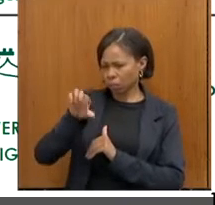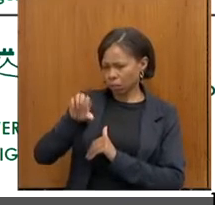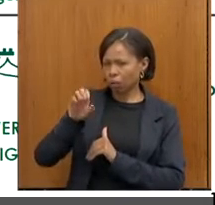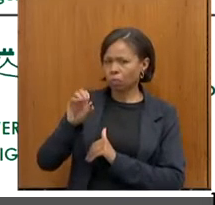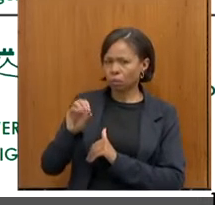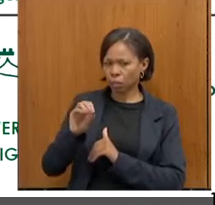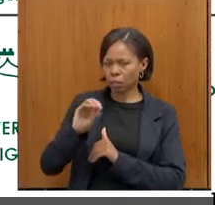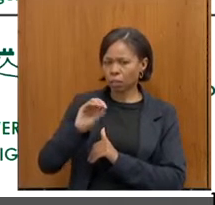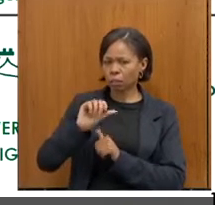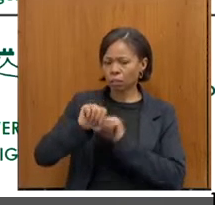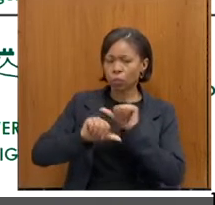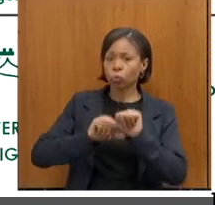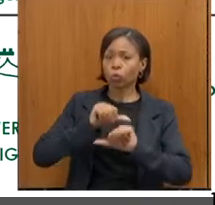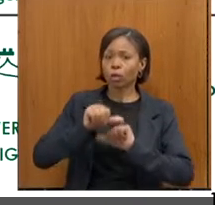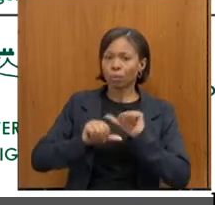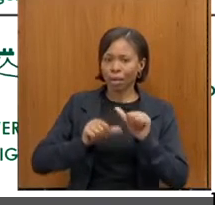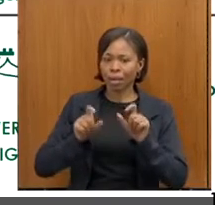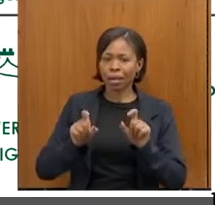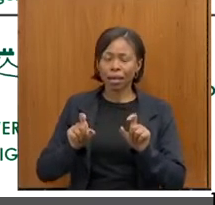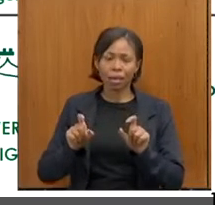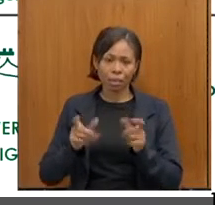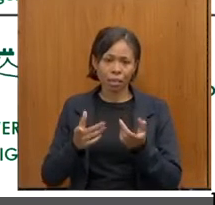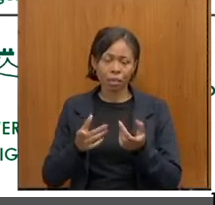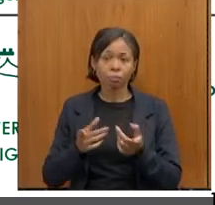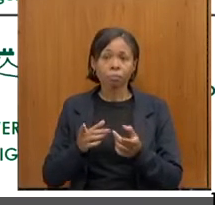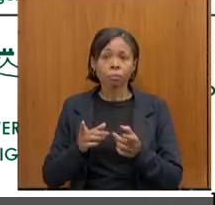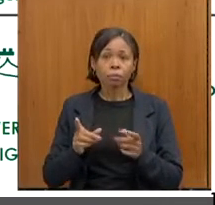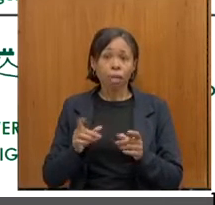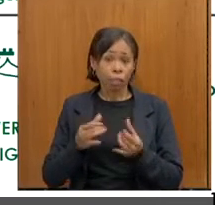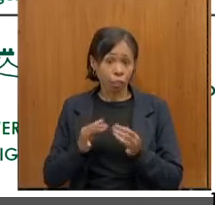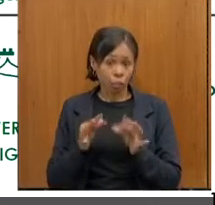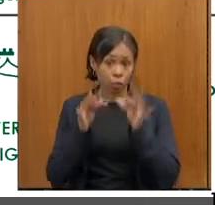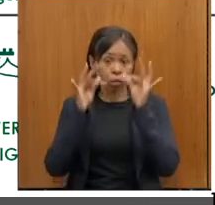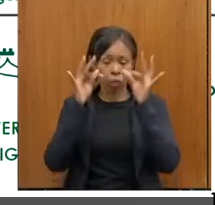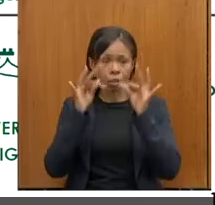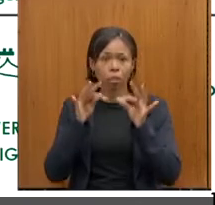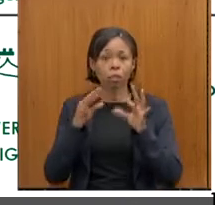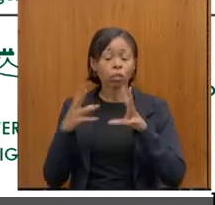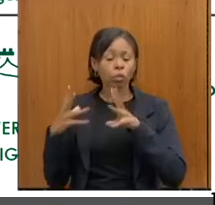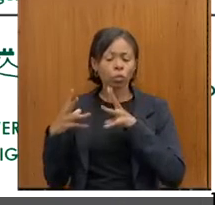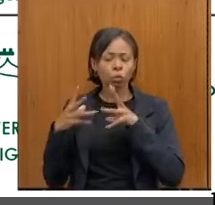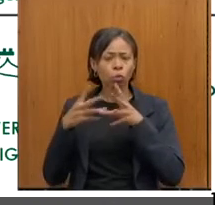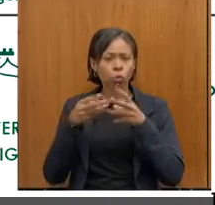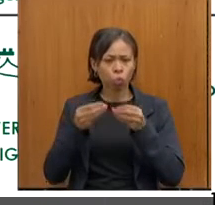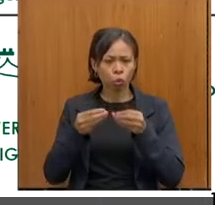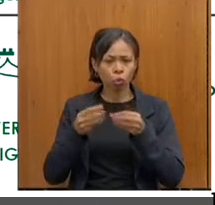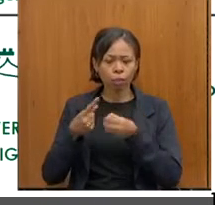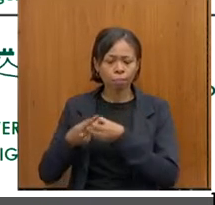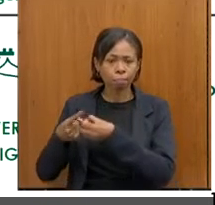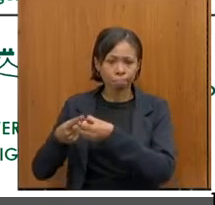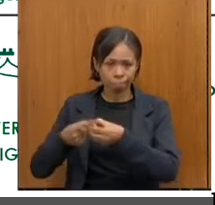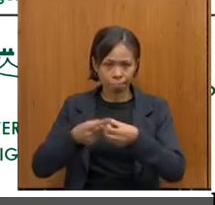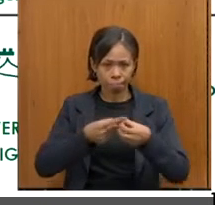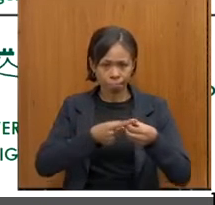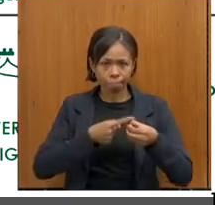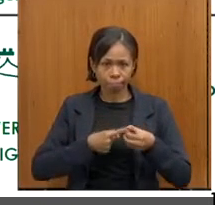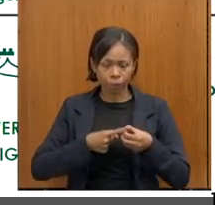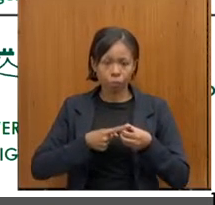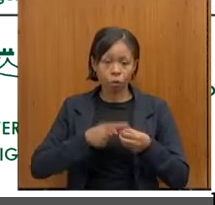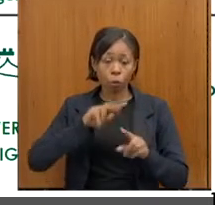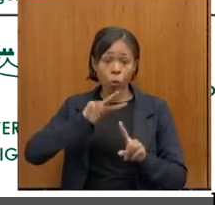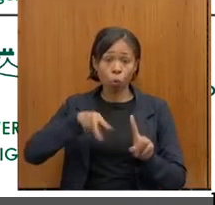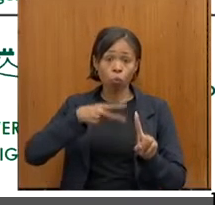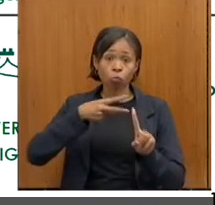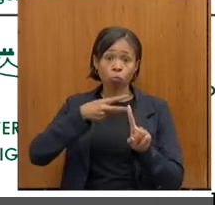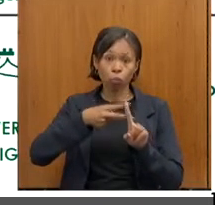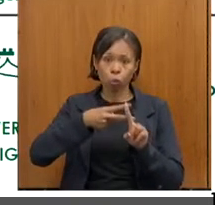digitalizadas que nós tenhamos todos os municípios as áreas urbanas dos Municípios do interior com dupla alimentação que